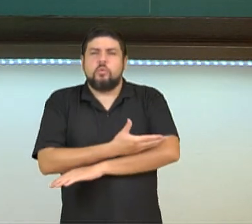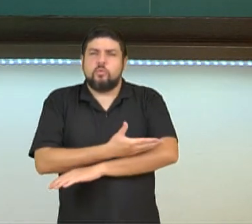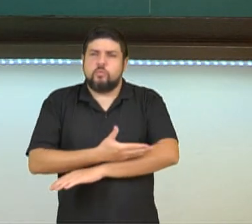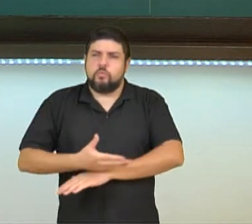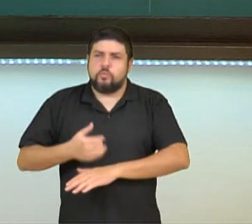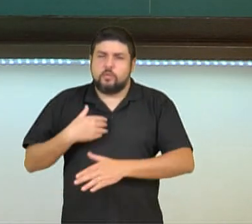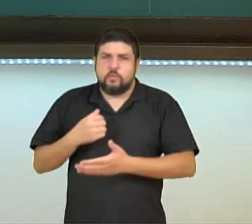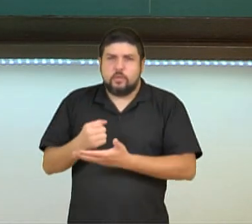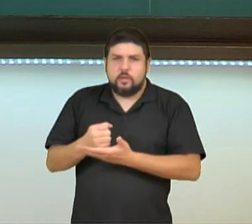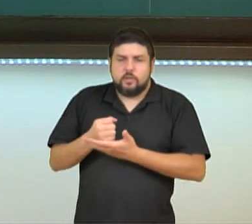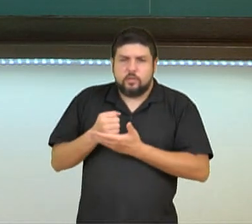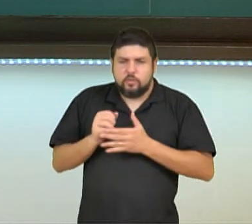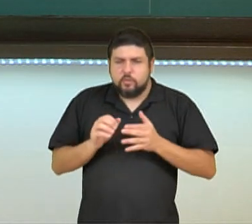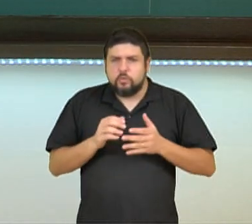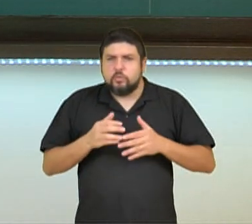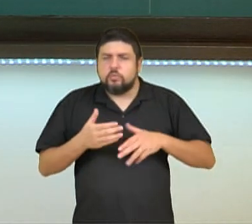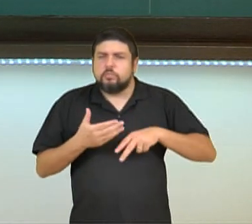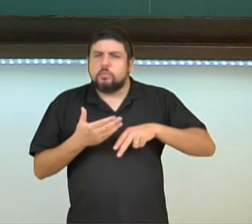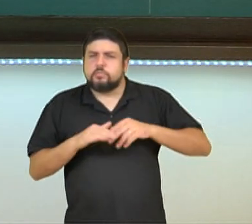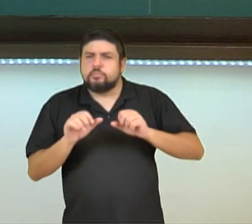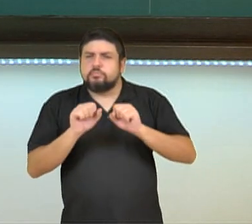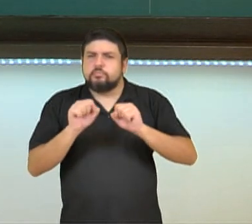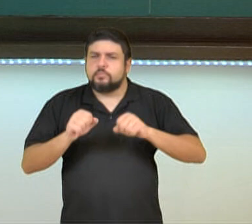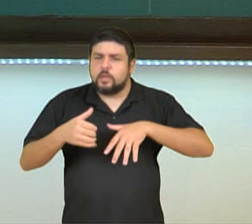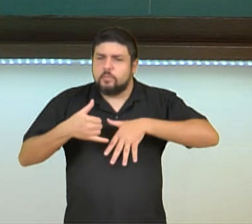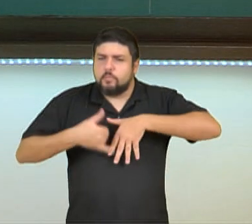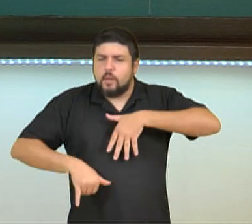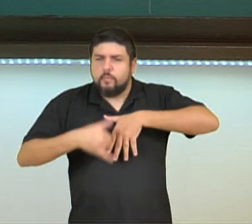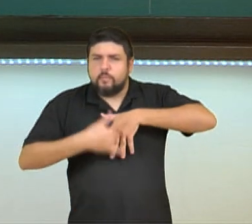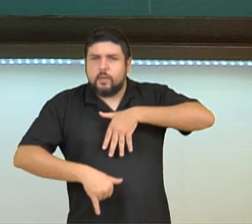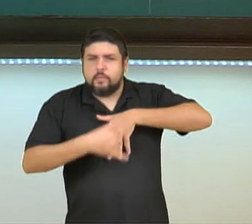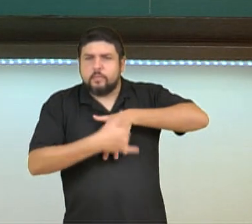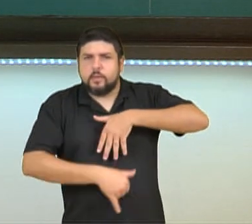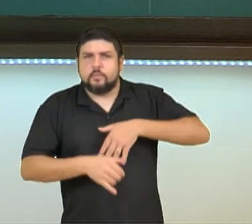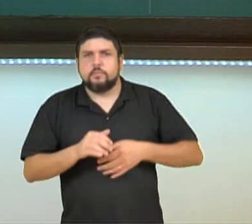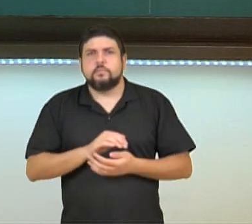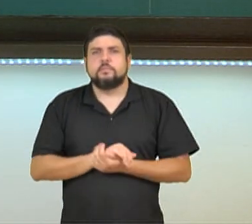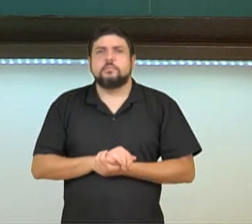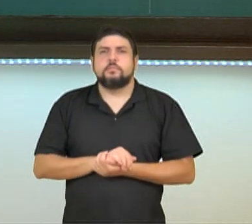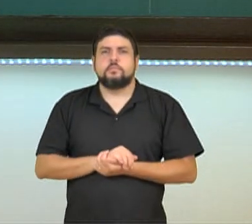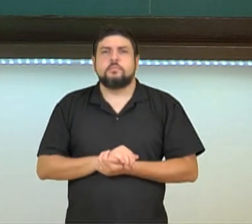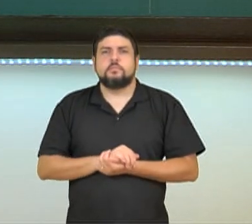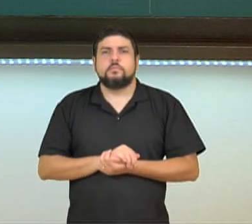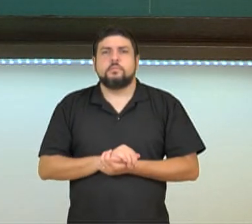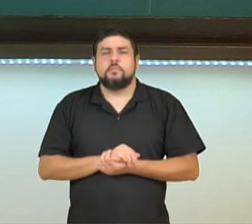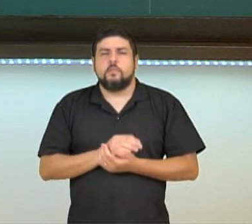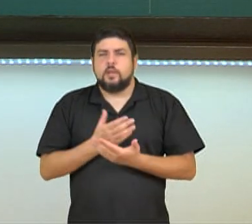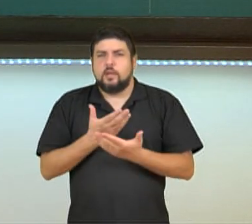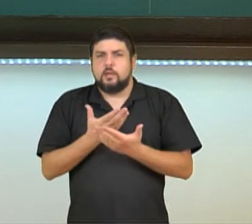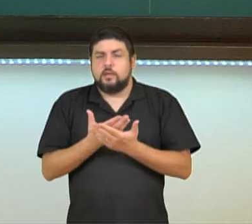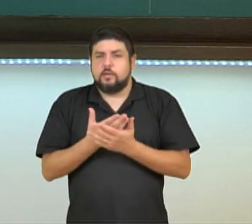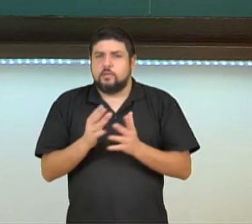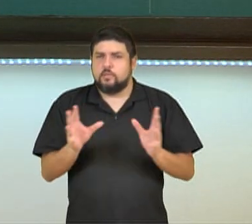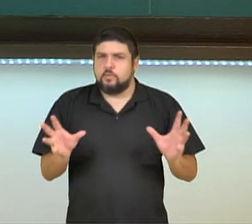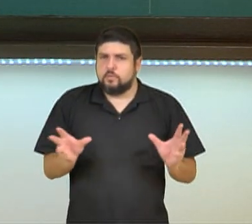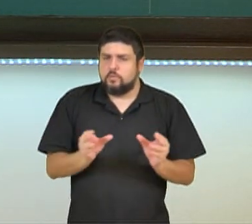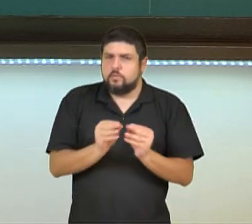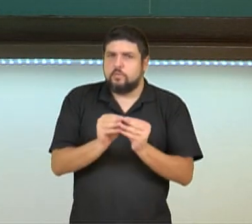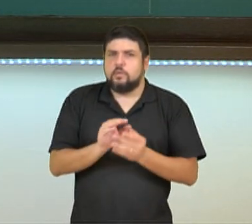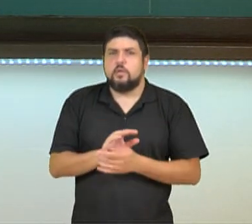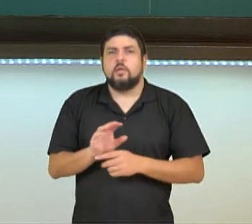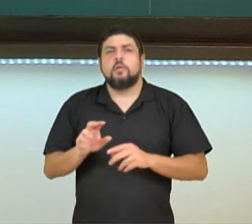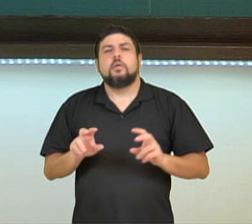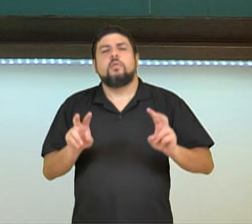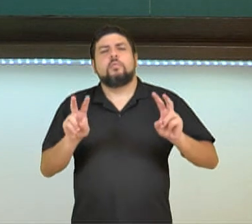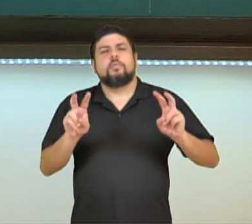ajudam a melhorar esse sistema. E aí, chegamos ao final desta aula, só frisando aqui então, nessa aula nós falamos